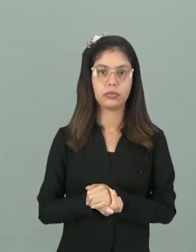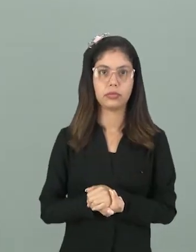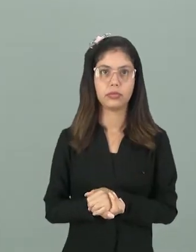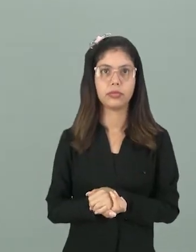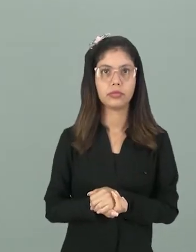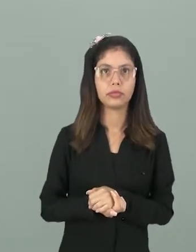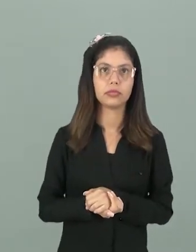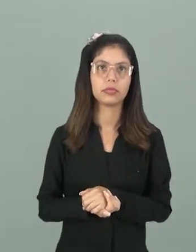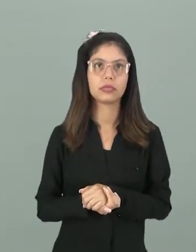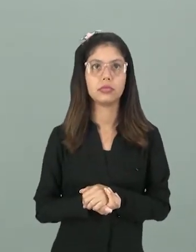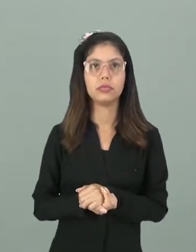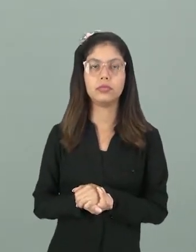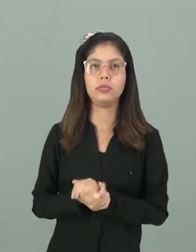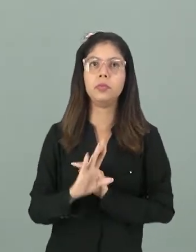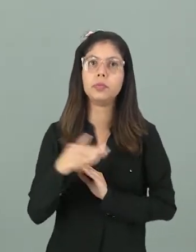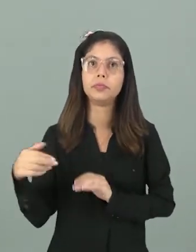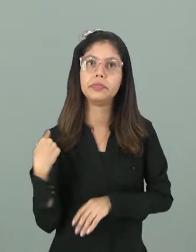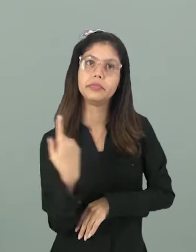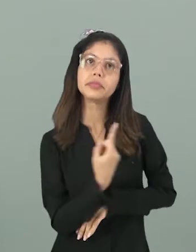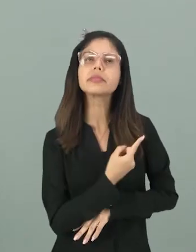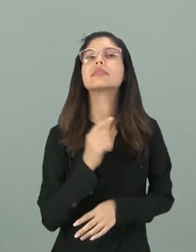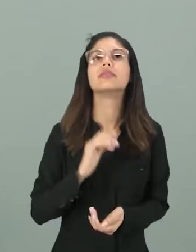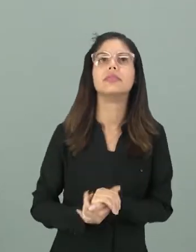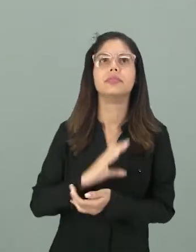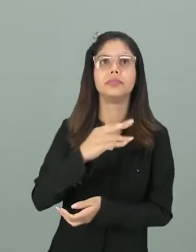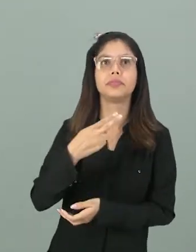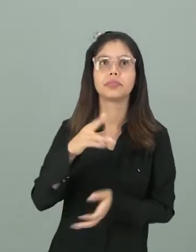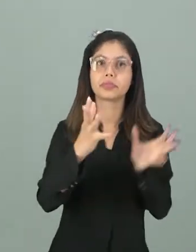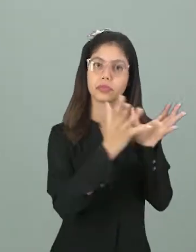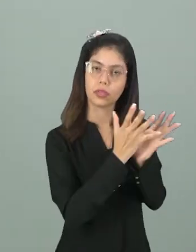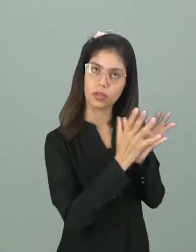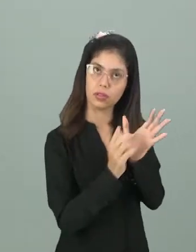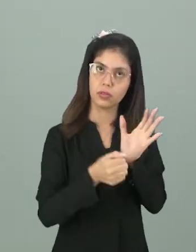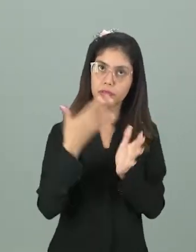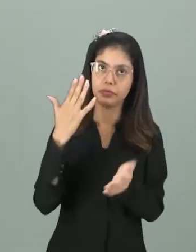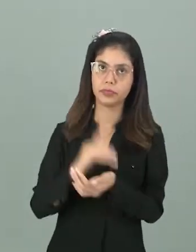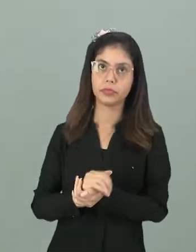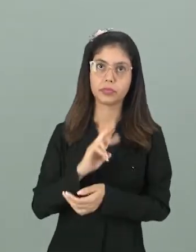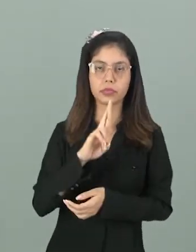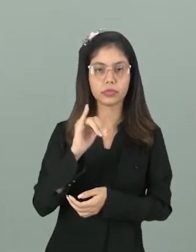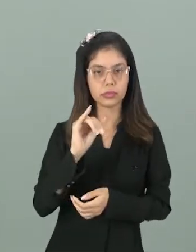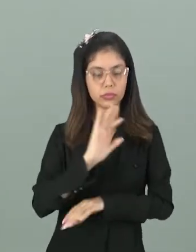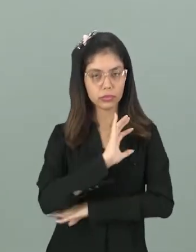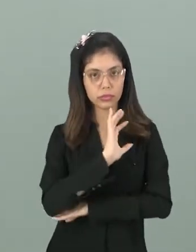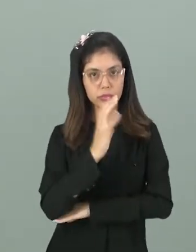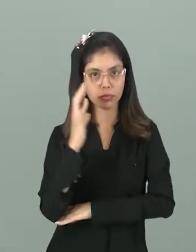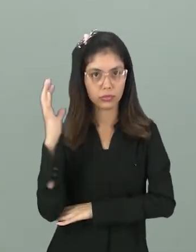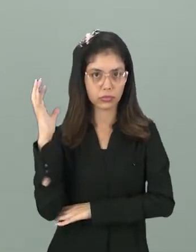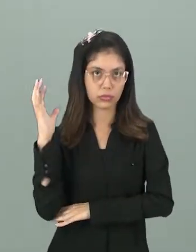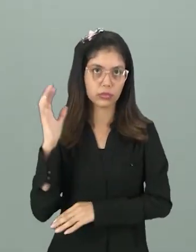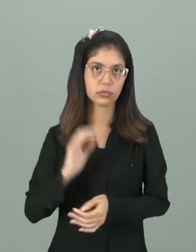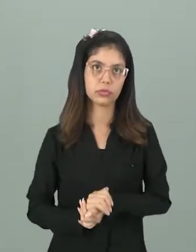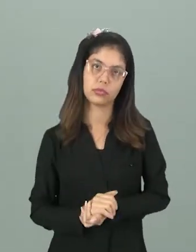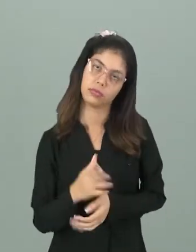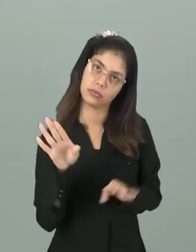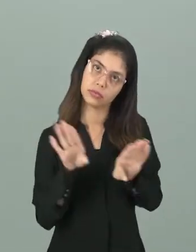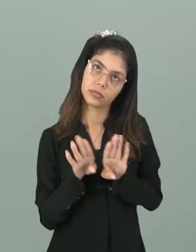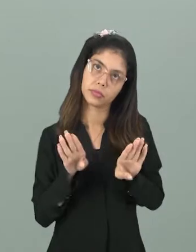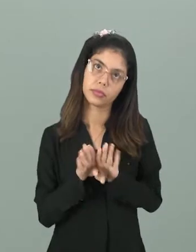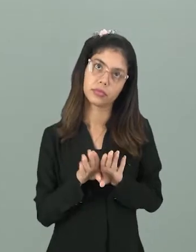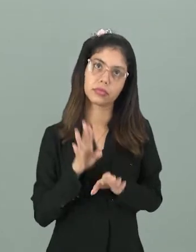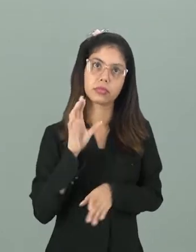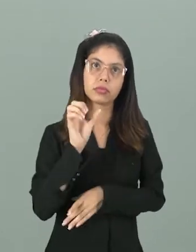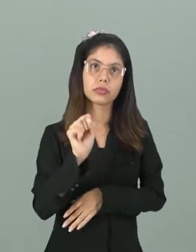diferente. Quando a gente fala dos compostos orgânicos, eles podem ser classificados ainda como os naturais e temos